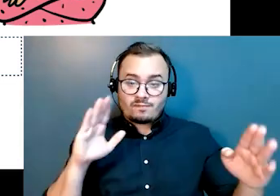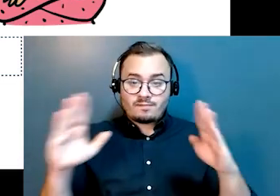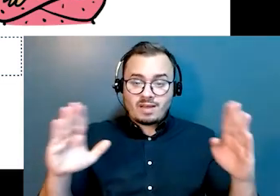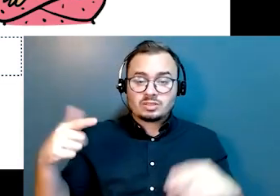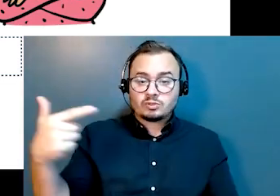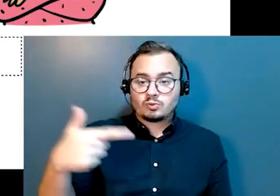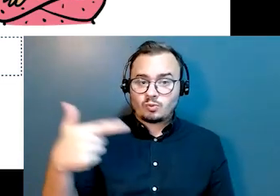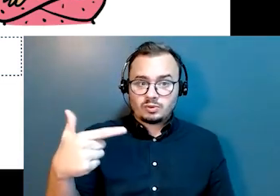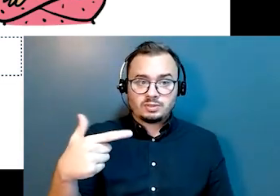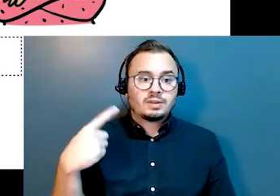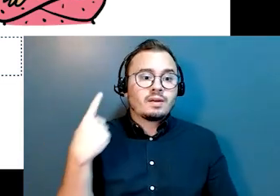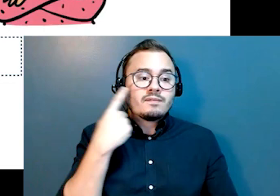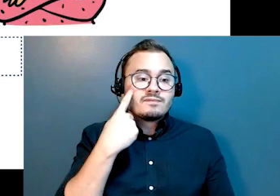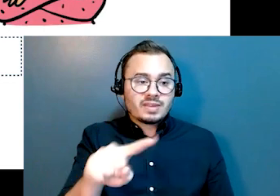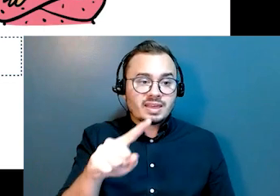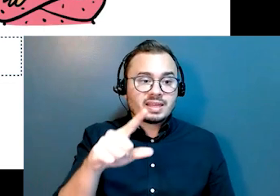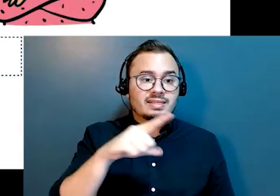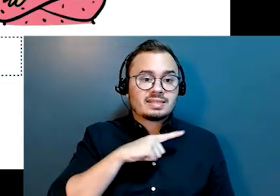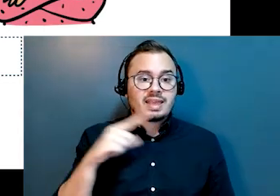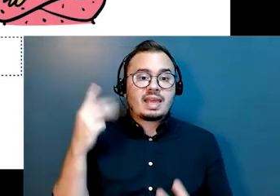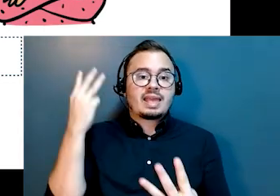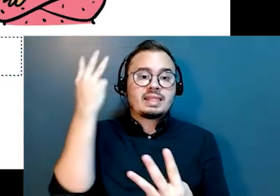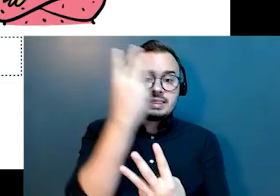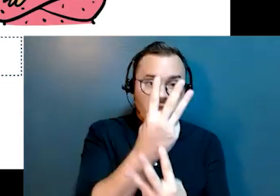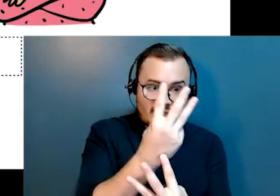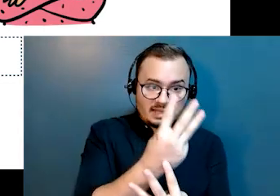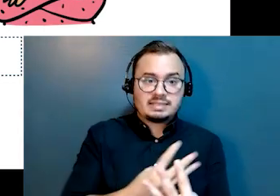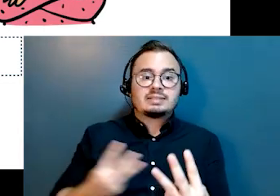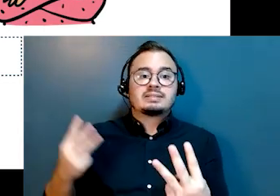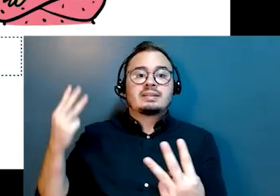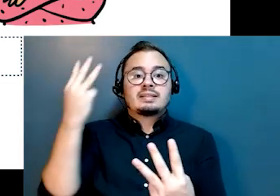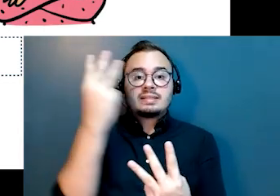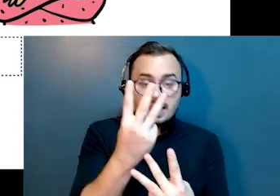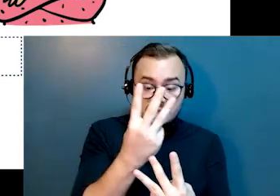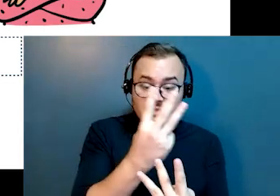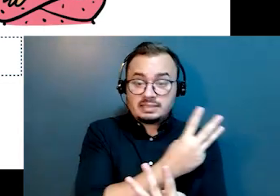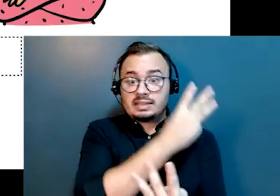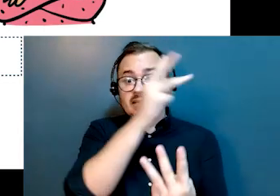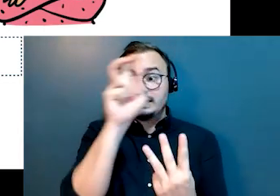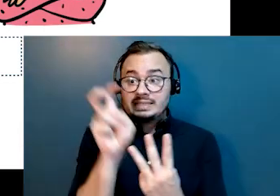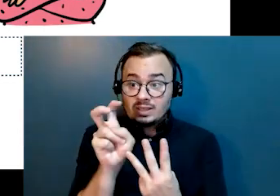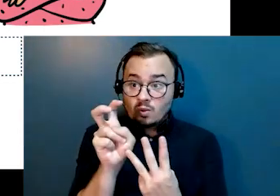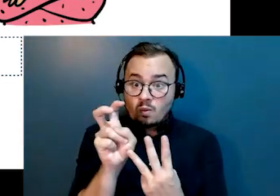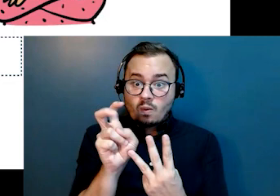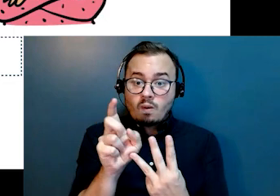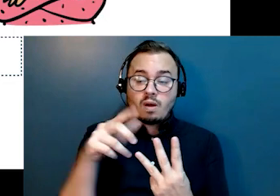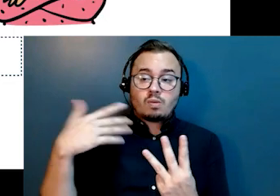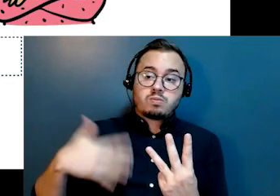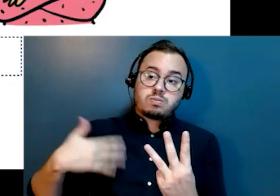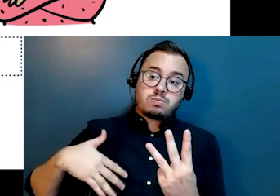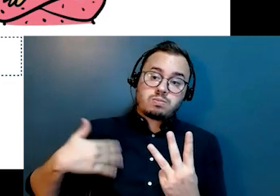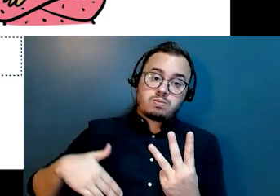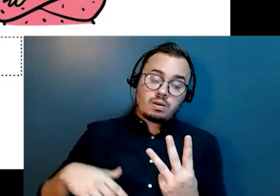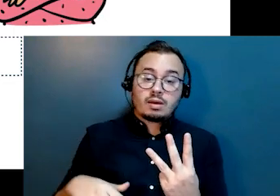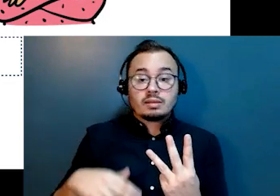para Android e para iOS, e temos 5 atividades para back-end, e além disso, nós temos um agravante que, por qualquer